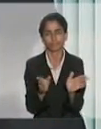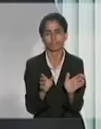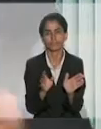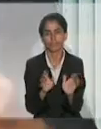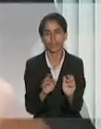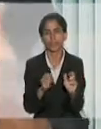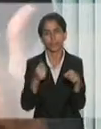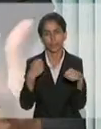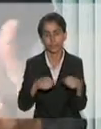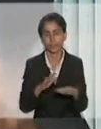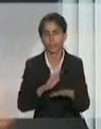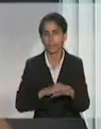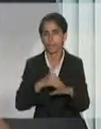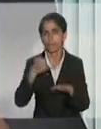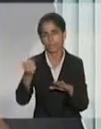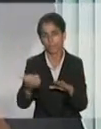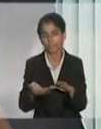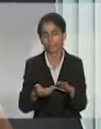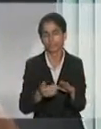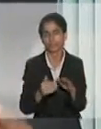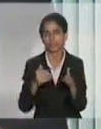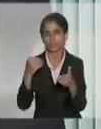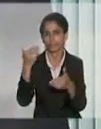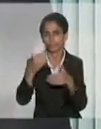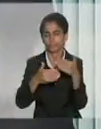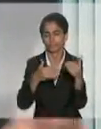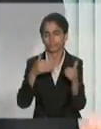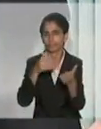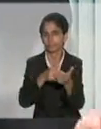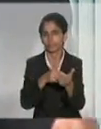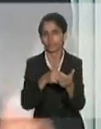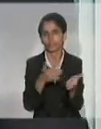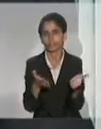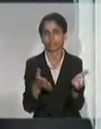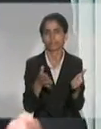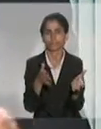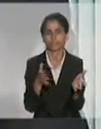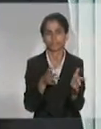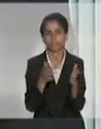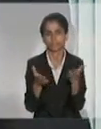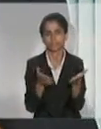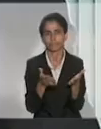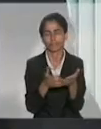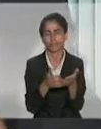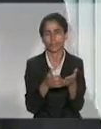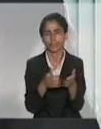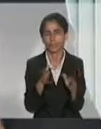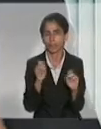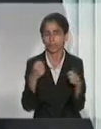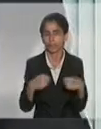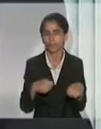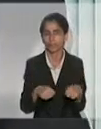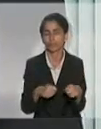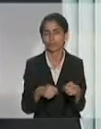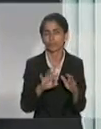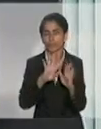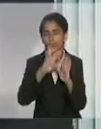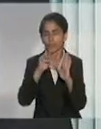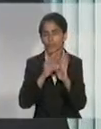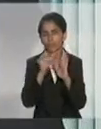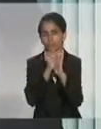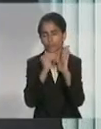ela tem que ser suficiente. Isso a gente vai chegar ao final do auditoria, a gente vai chegar numa conclusão e outra, né? Ela tem que ser suficiente